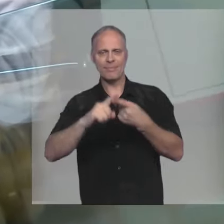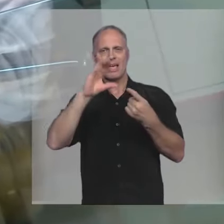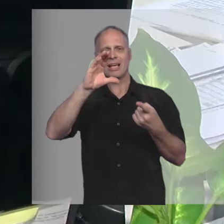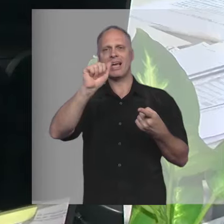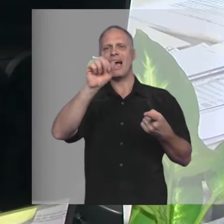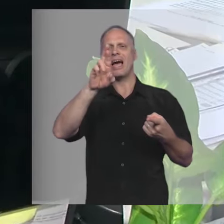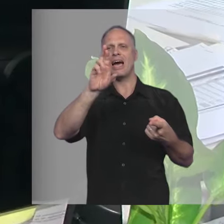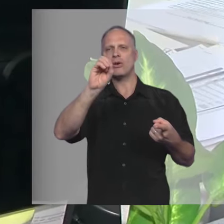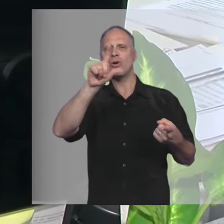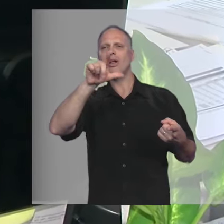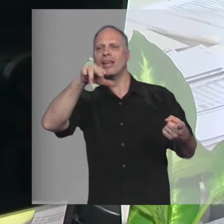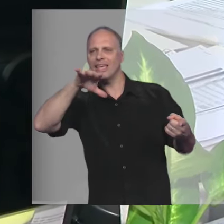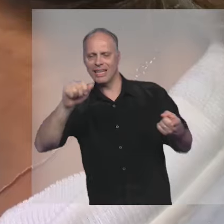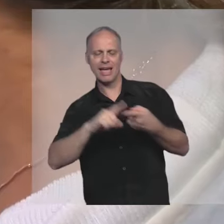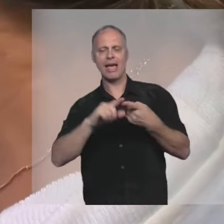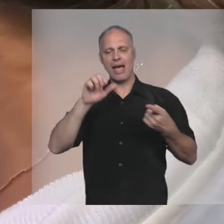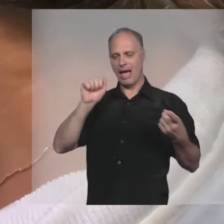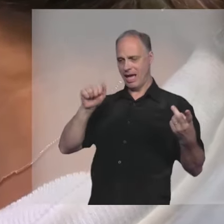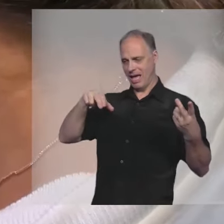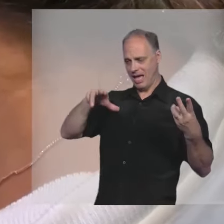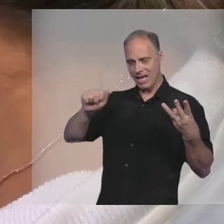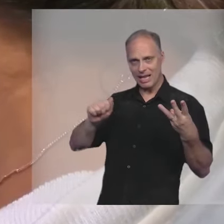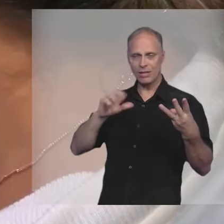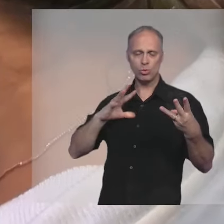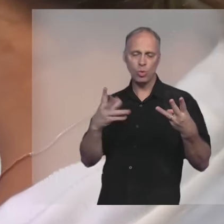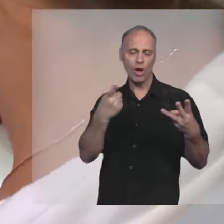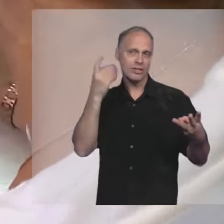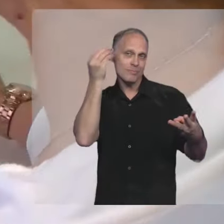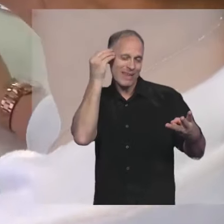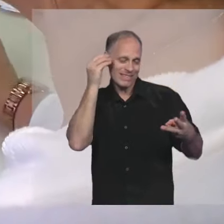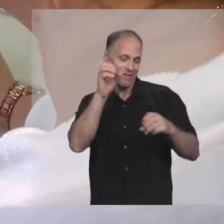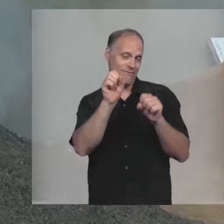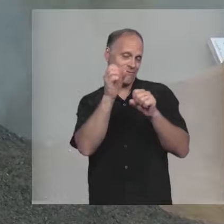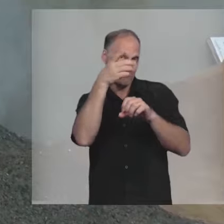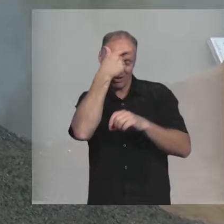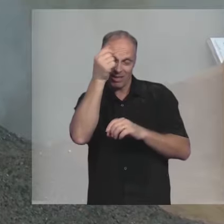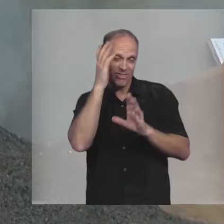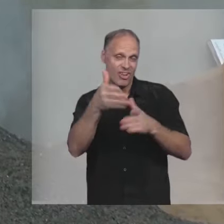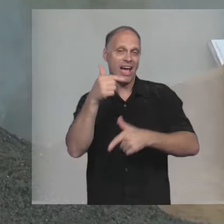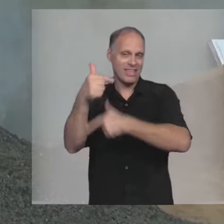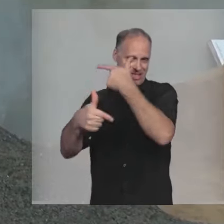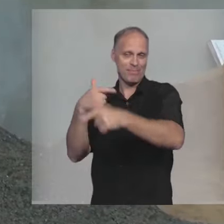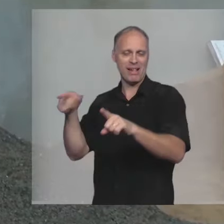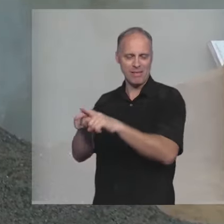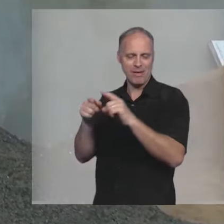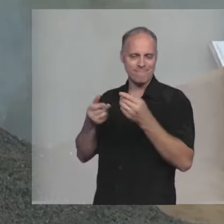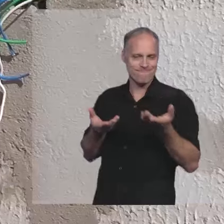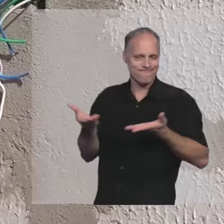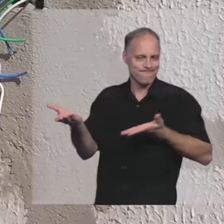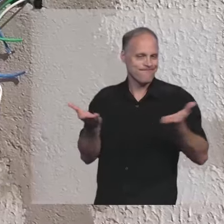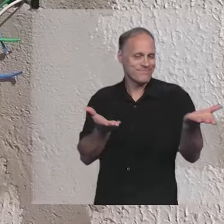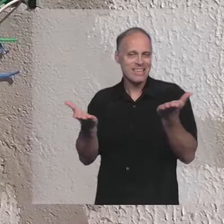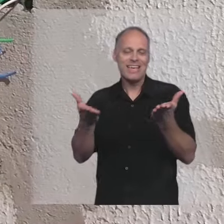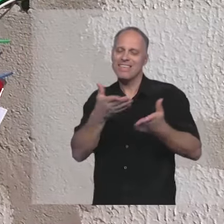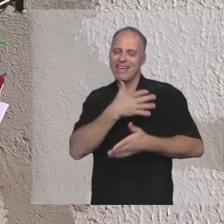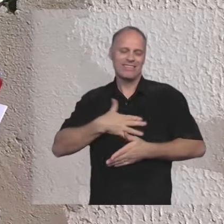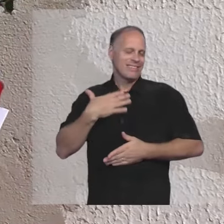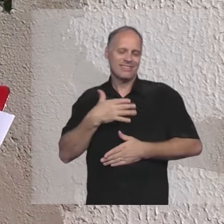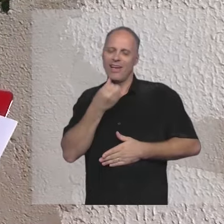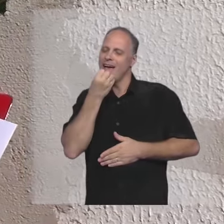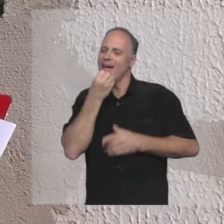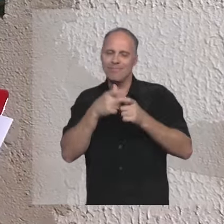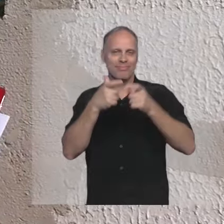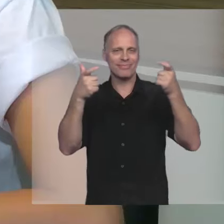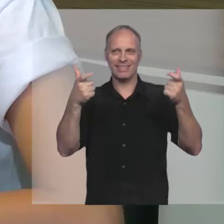Carolina e Ana. Todas já tiveram a experiência da faculdade e do mercado de trabalho. E a satisfação